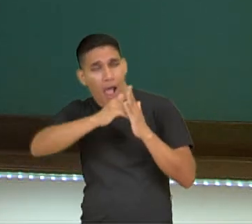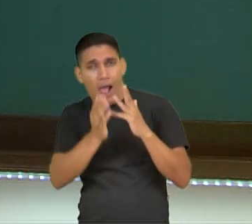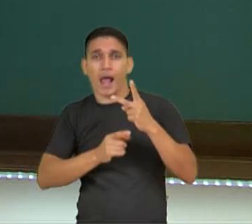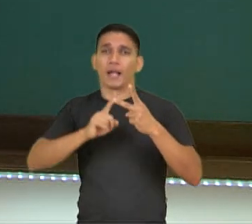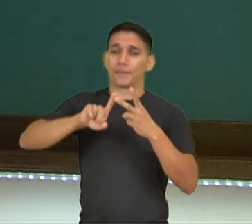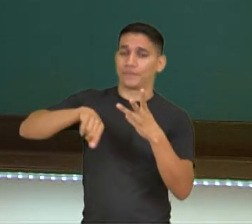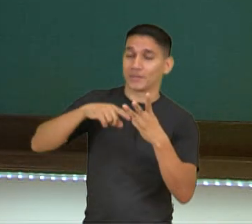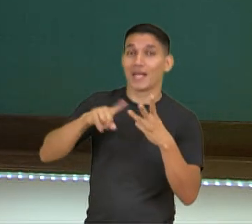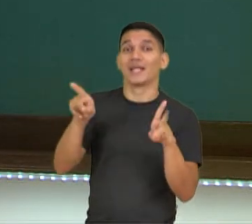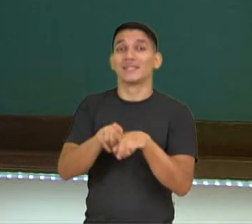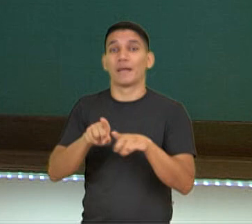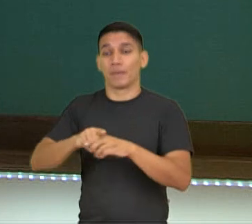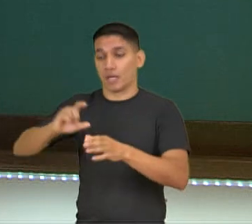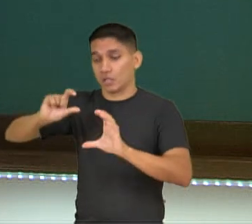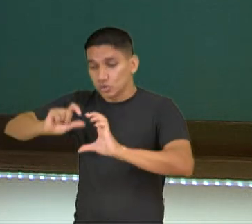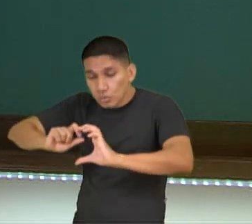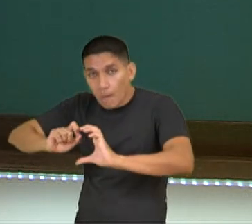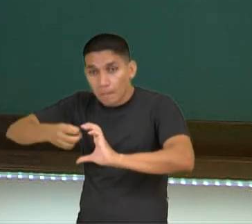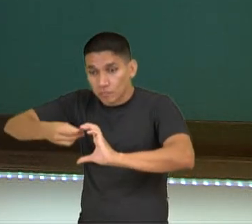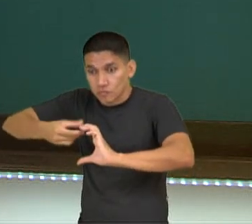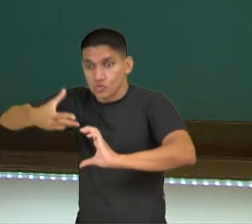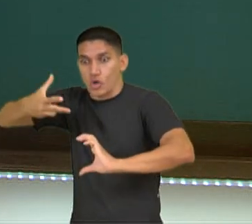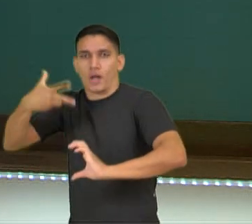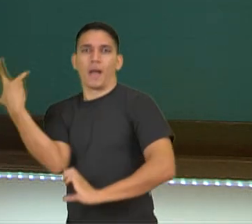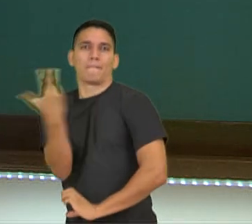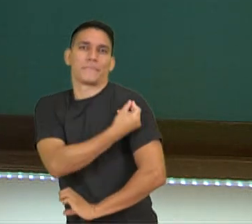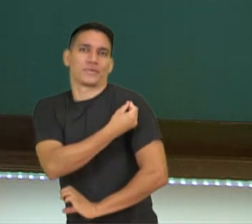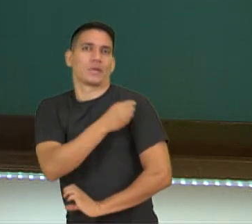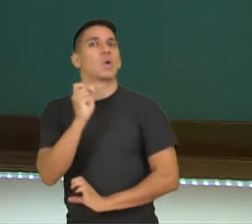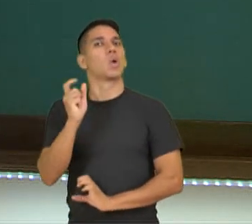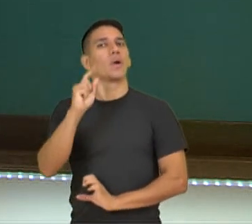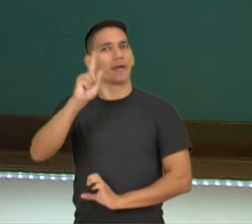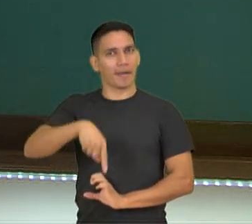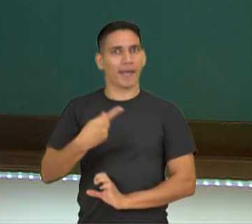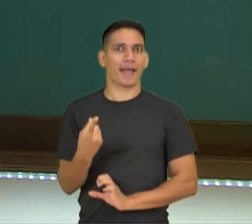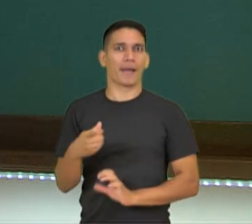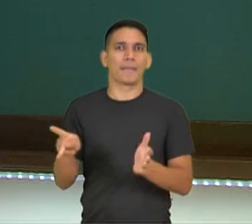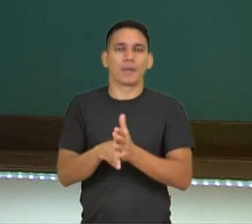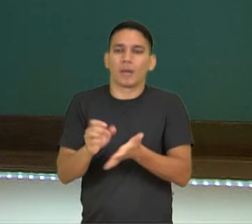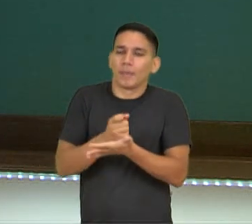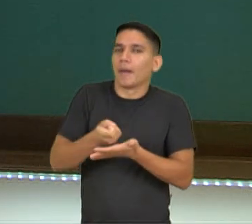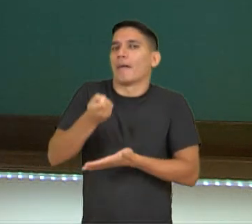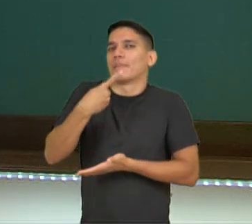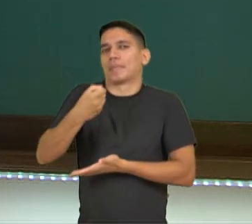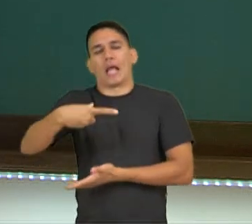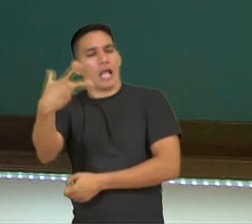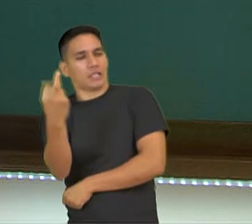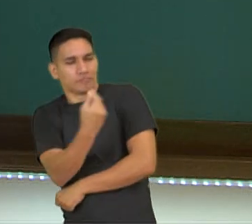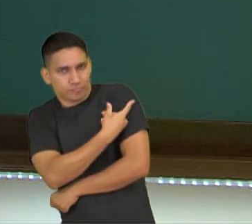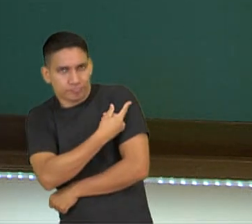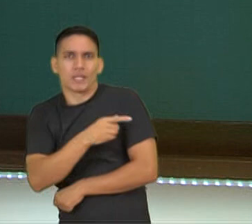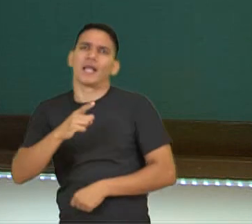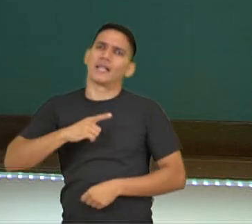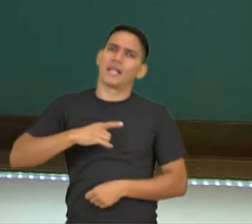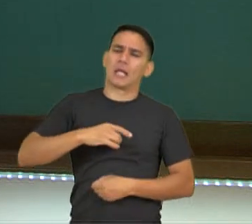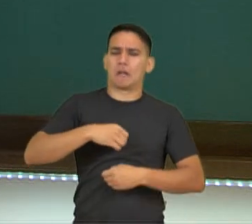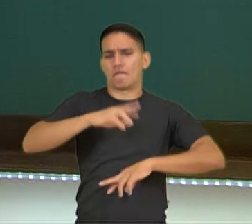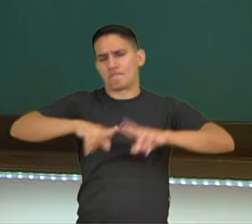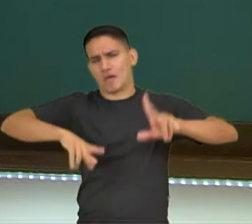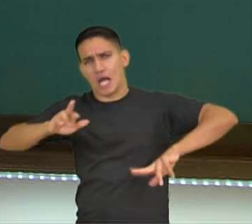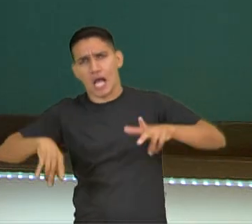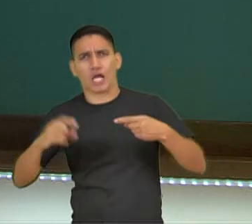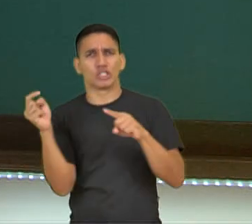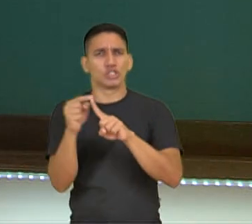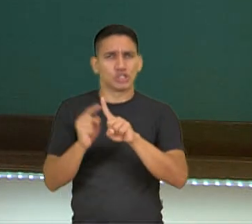os injetáveis, tá certo? Que é aonde a gente tem lá os medicamentos de um modo geral, xaropes, as